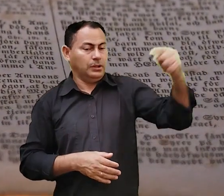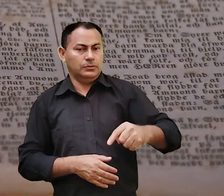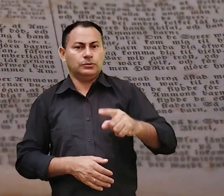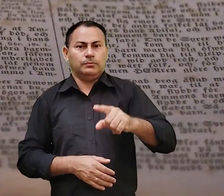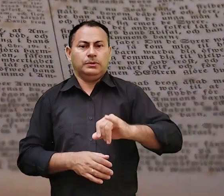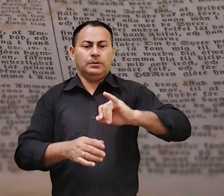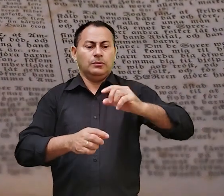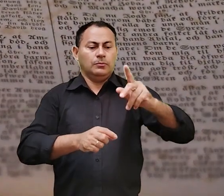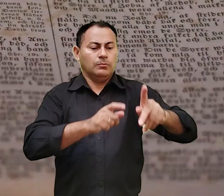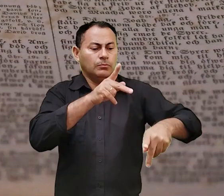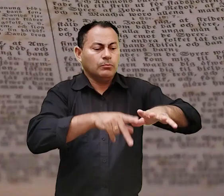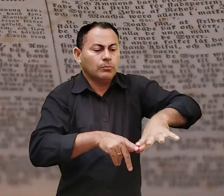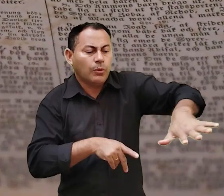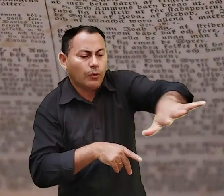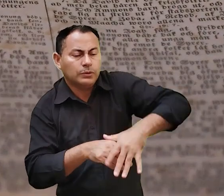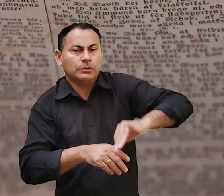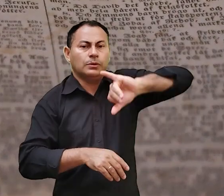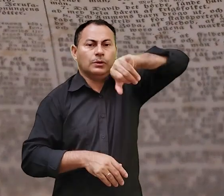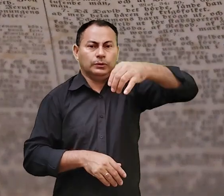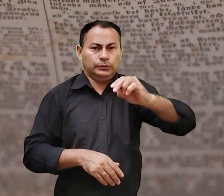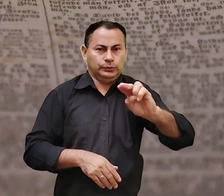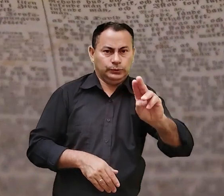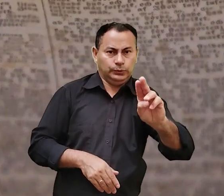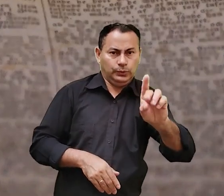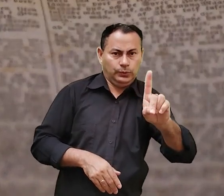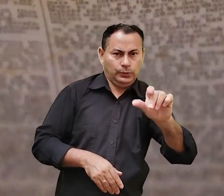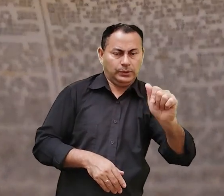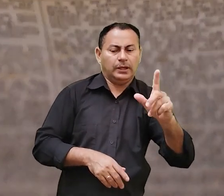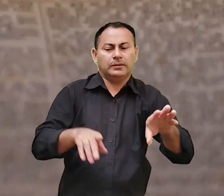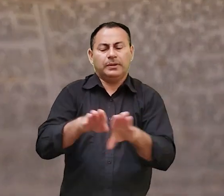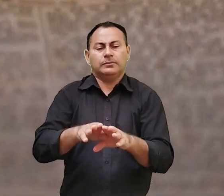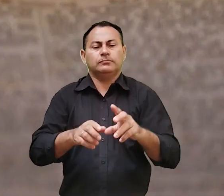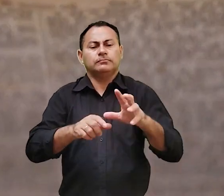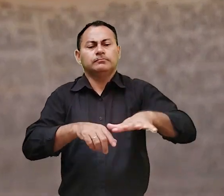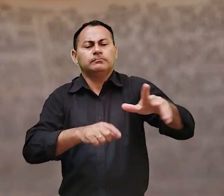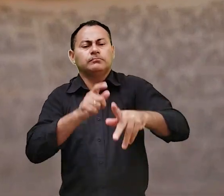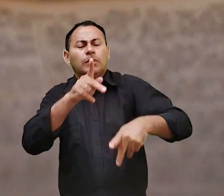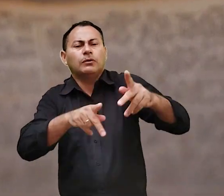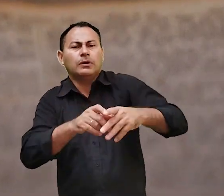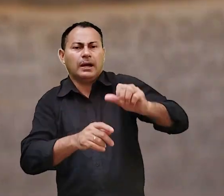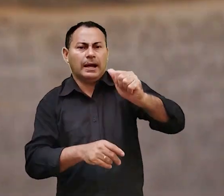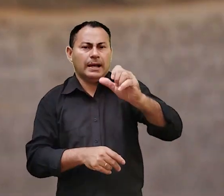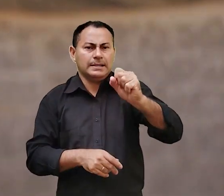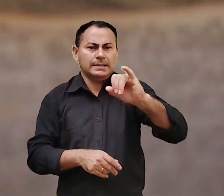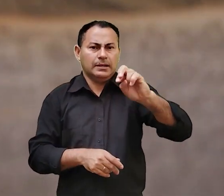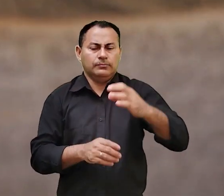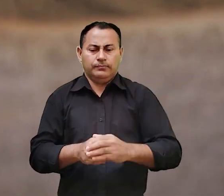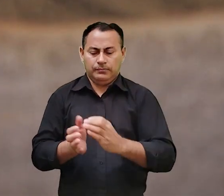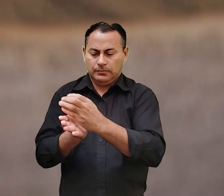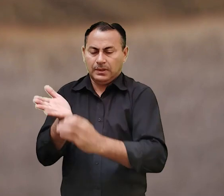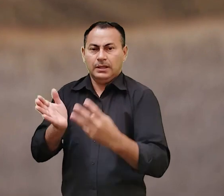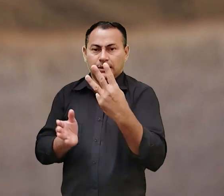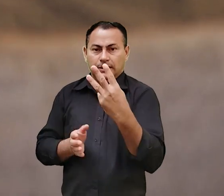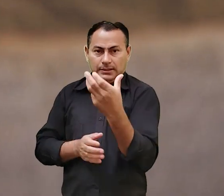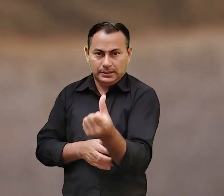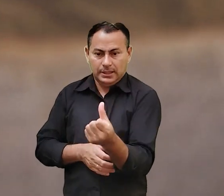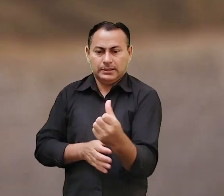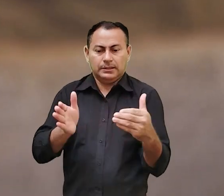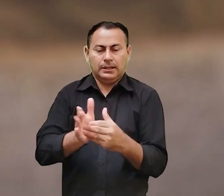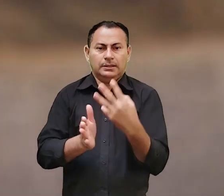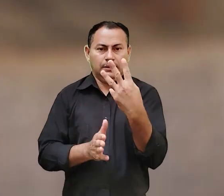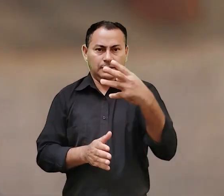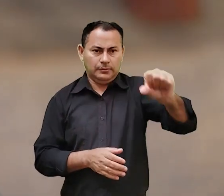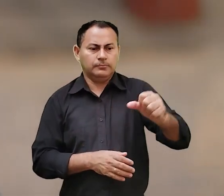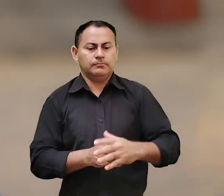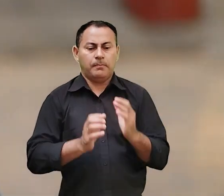que viria sobre Judá e sobre o reino do norte através da invasão assíria. Os capítulos 36 a 39 são